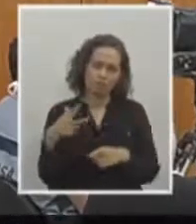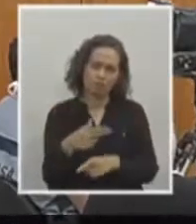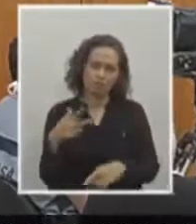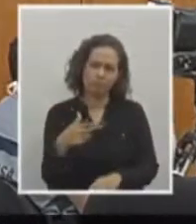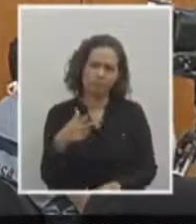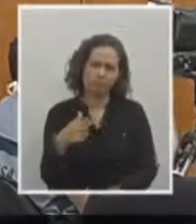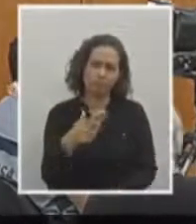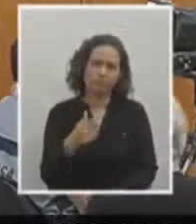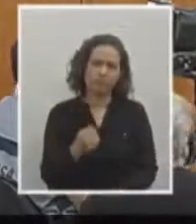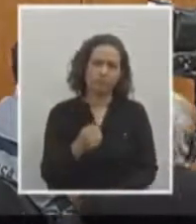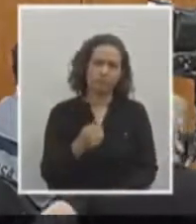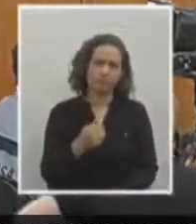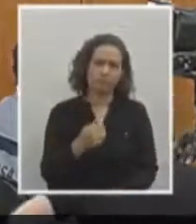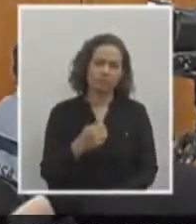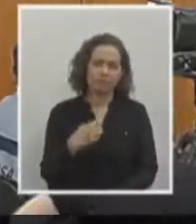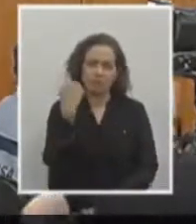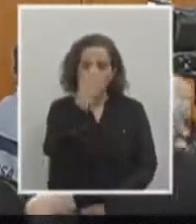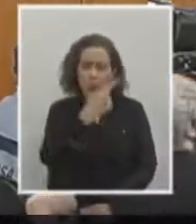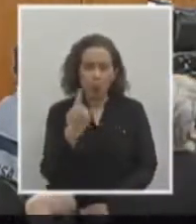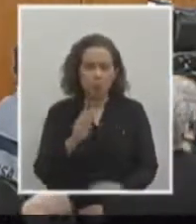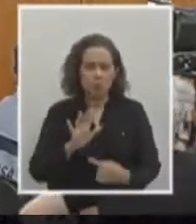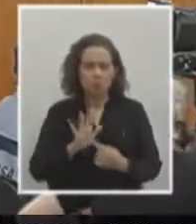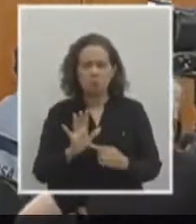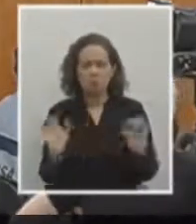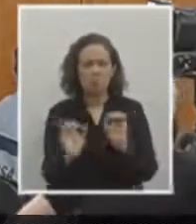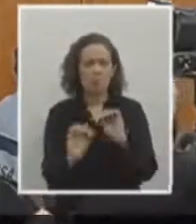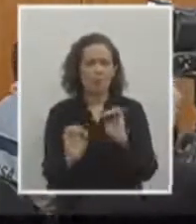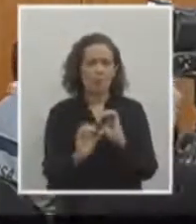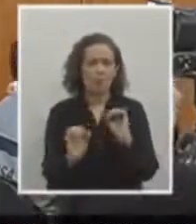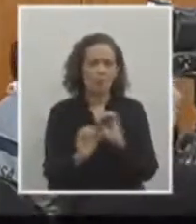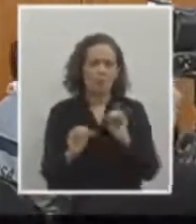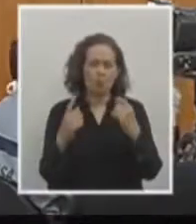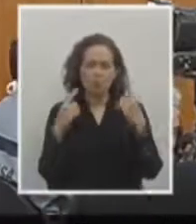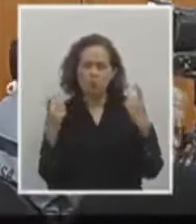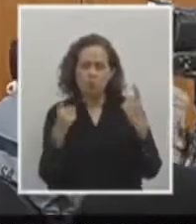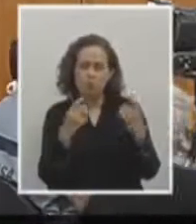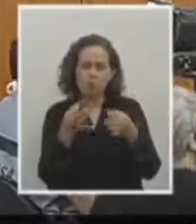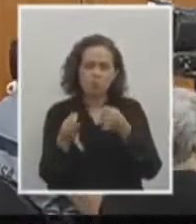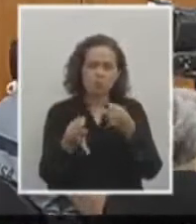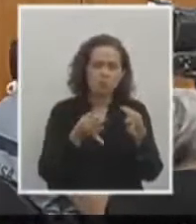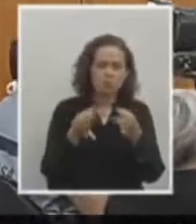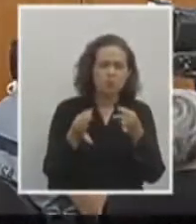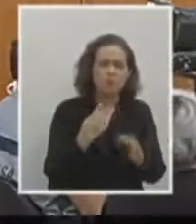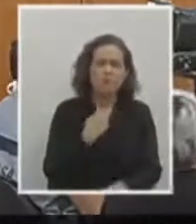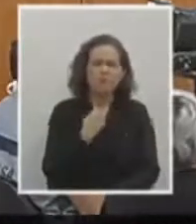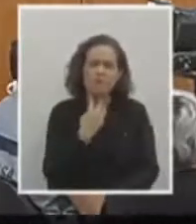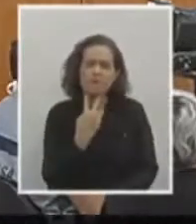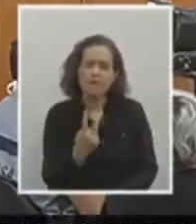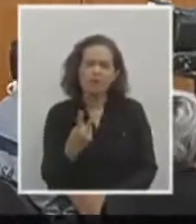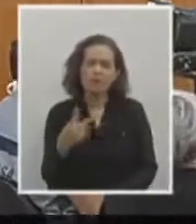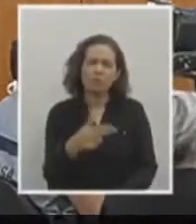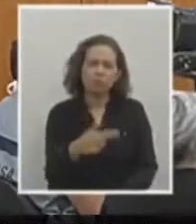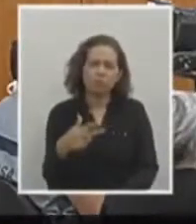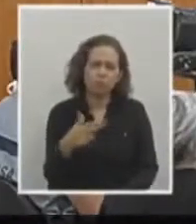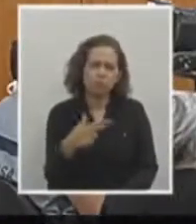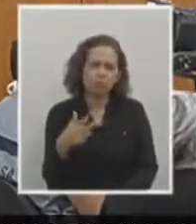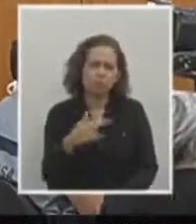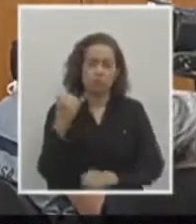imagem e o seu som está muito picado. É a sua internet que está fraca.